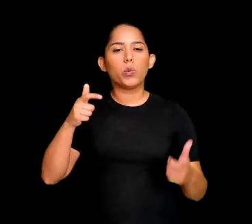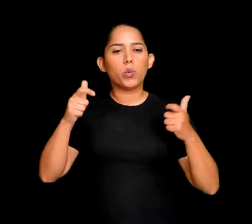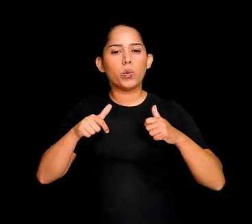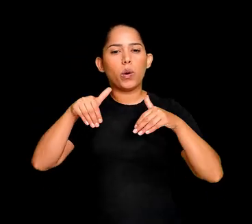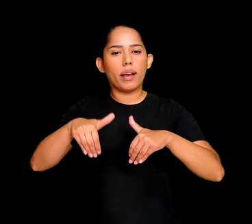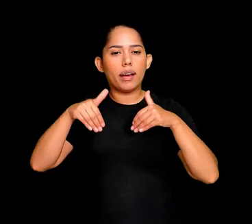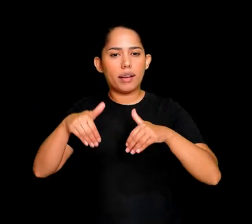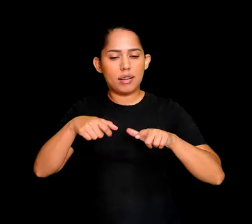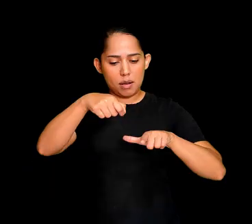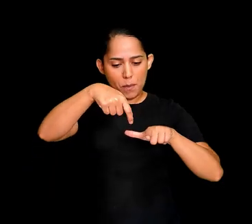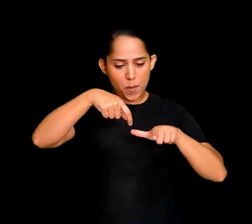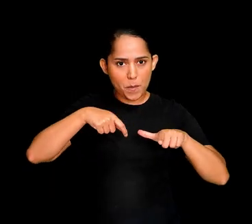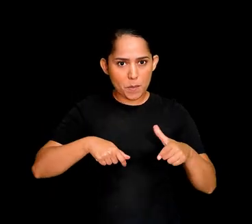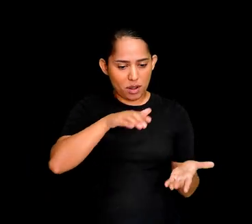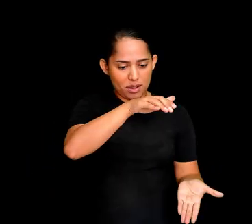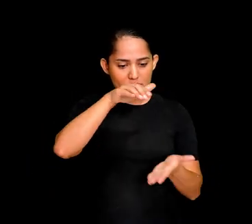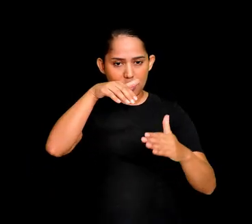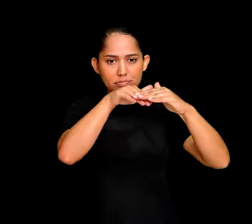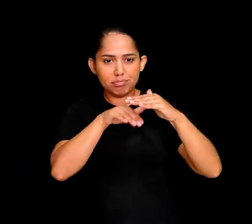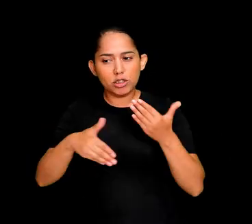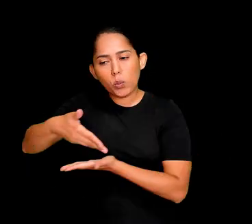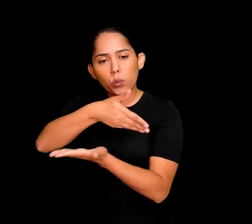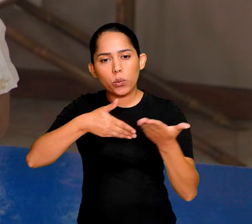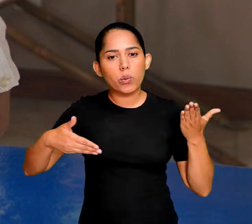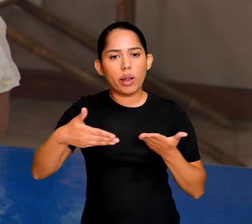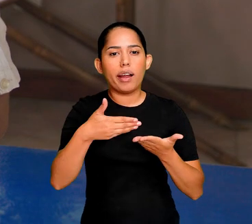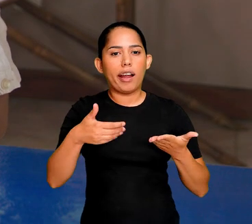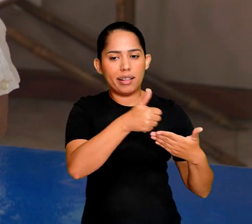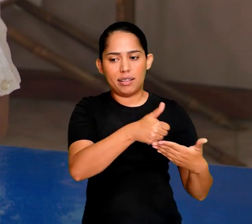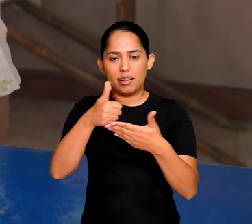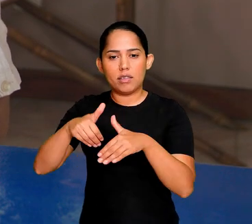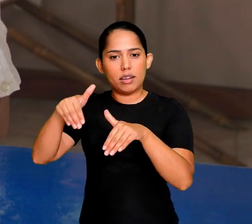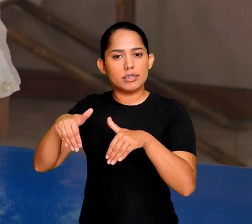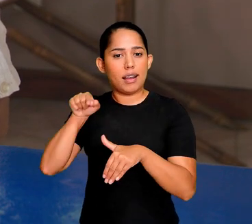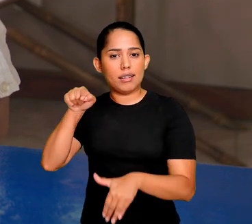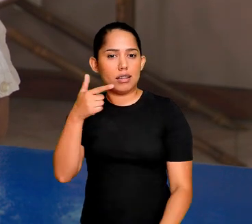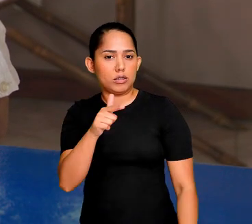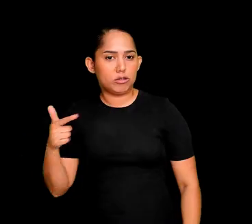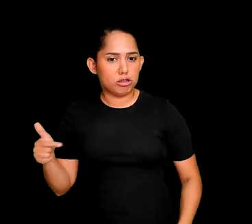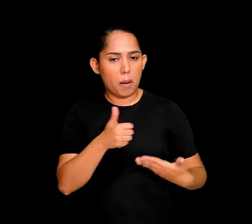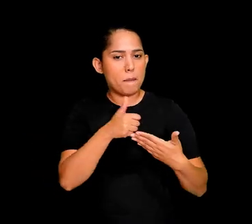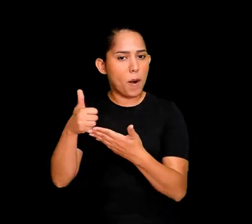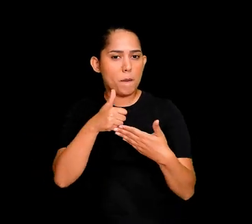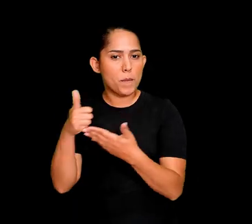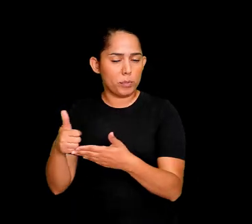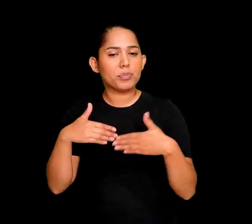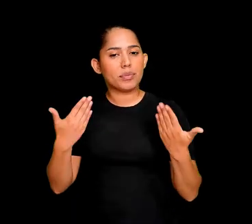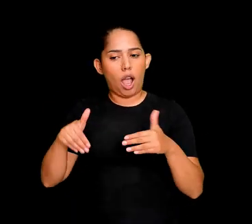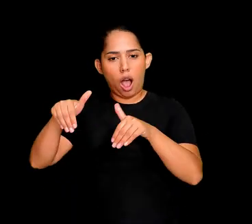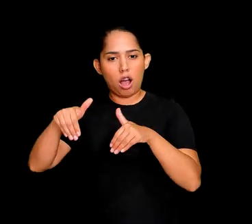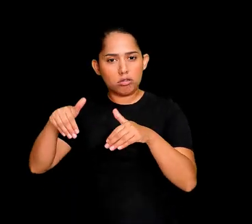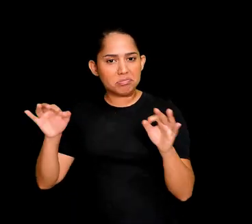banco de sementes para trazer mais plantas, mais espécies para a Austrália que não tinha lá. Eu saio da